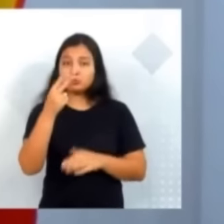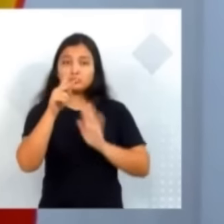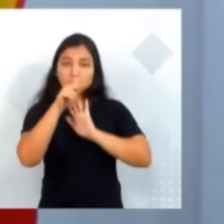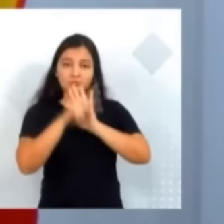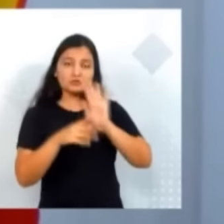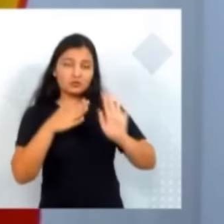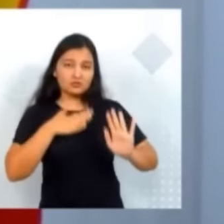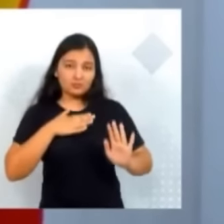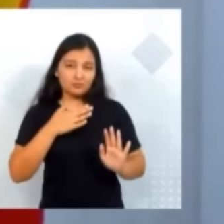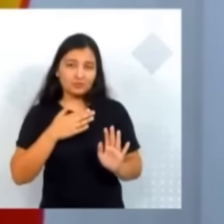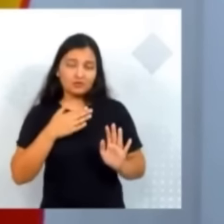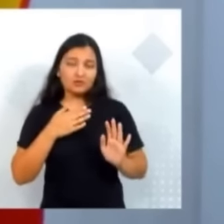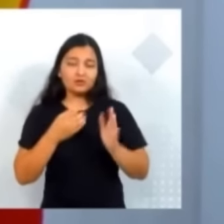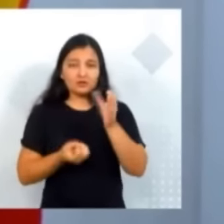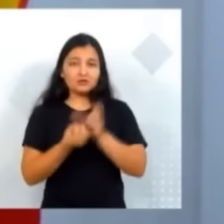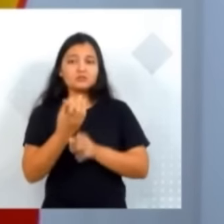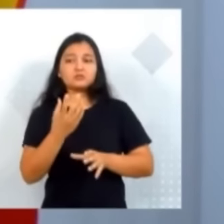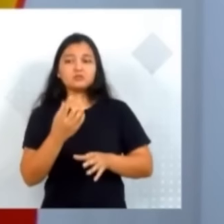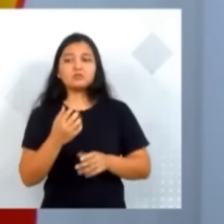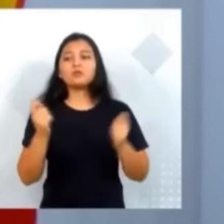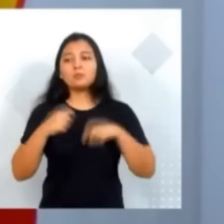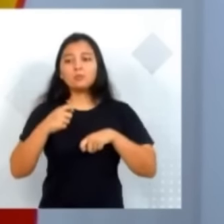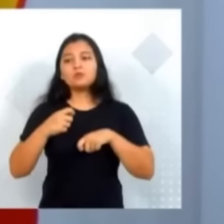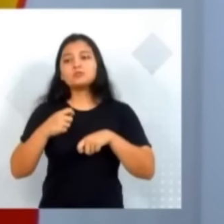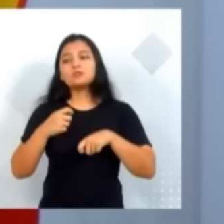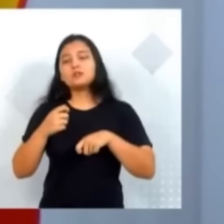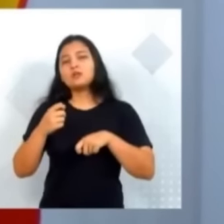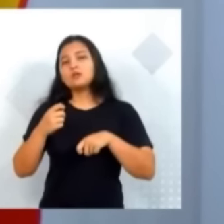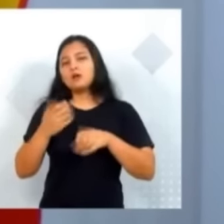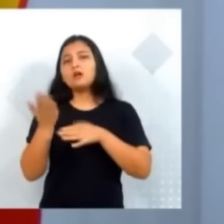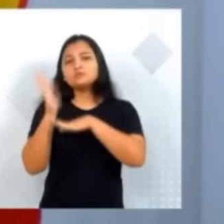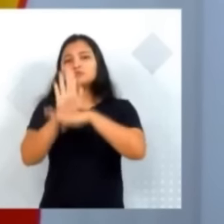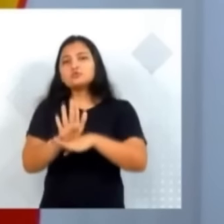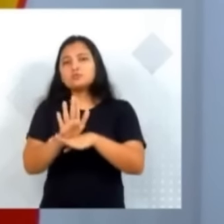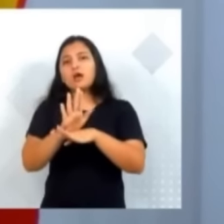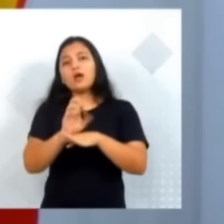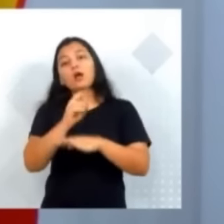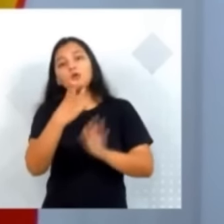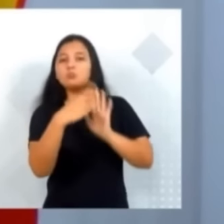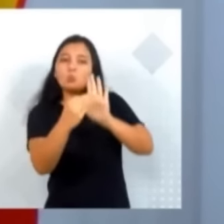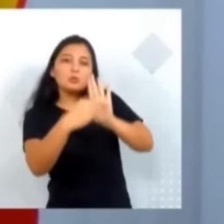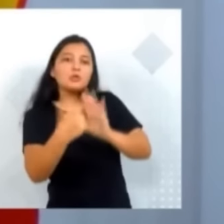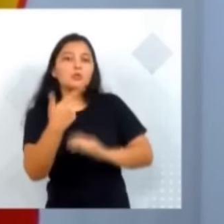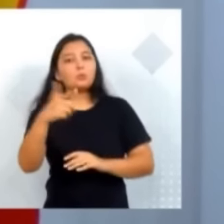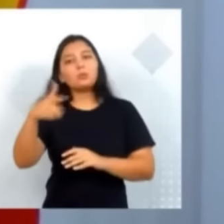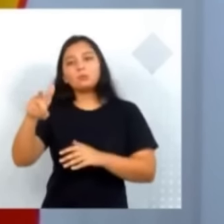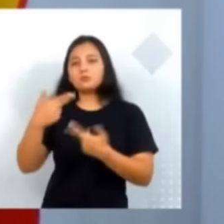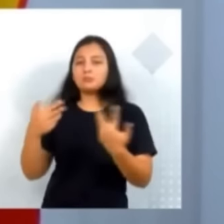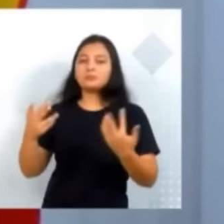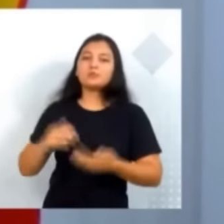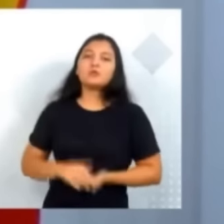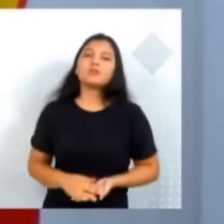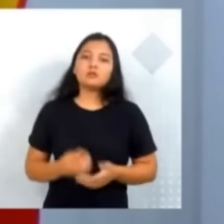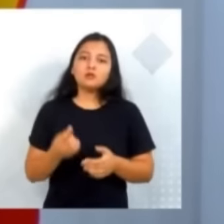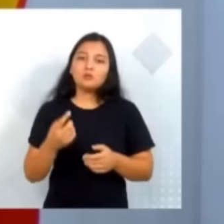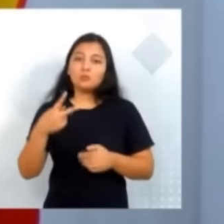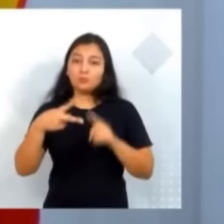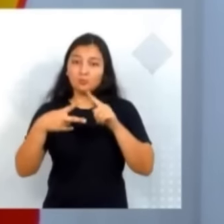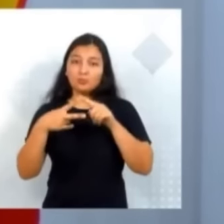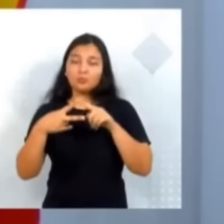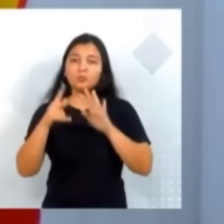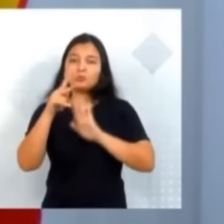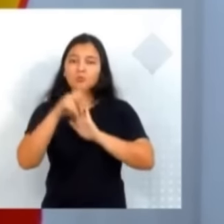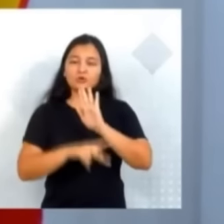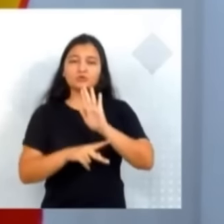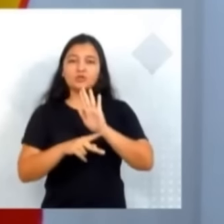minha autoria que possam eventualmente servir como modelo ou piloto para essa casa. Trata-se do projeto de lei